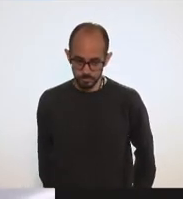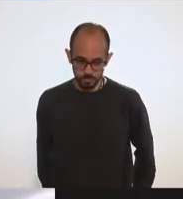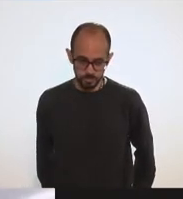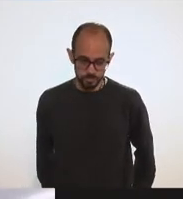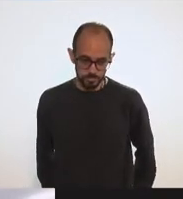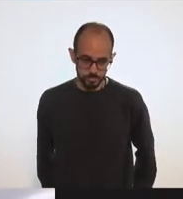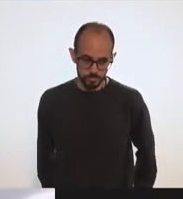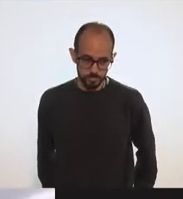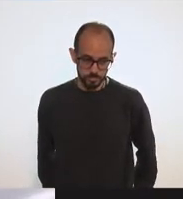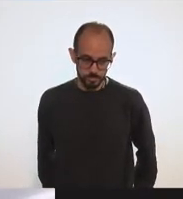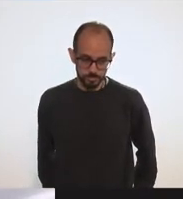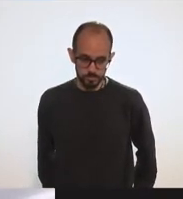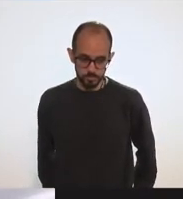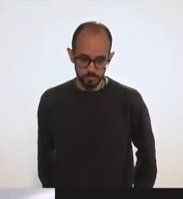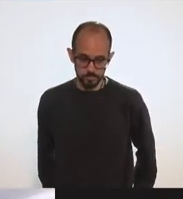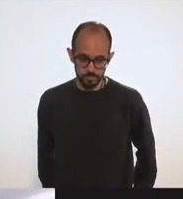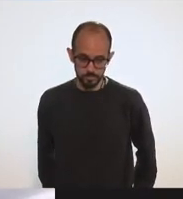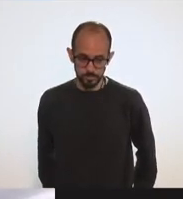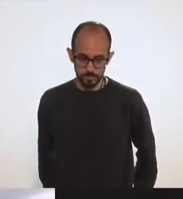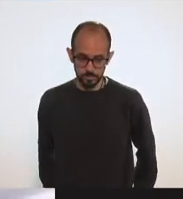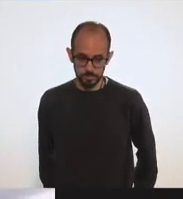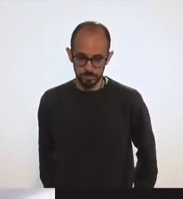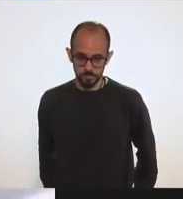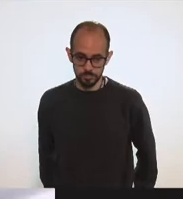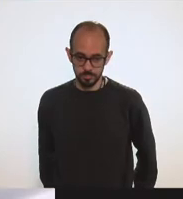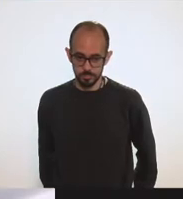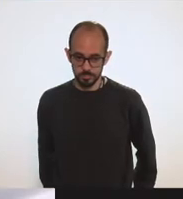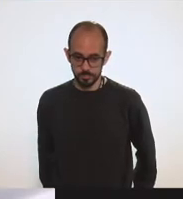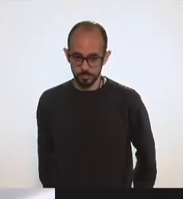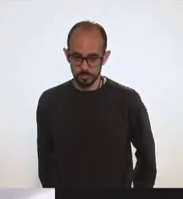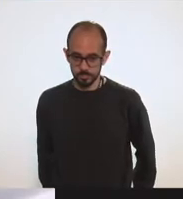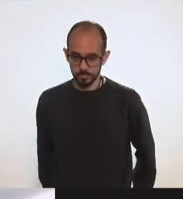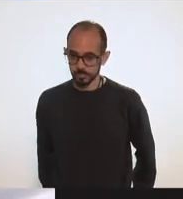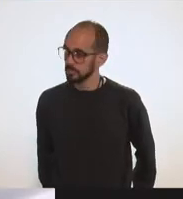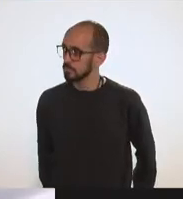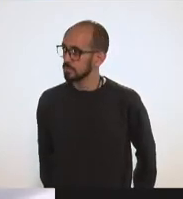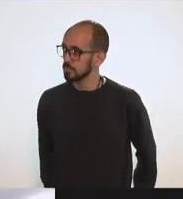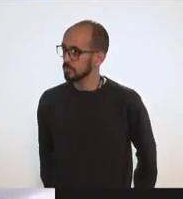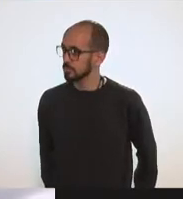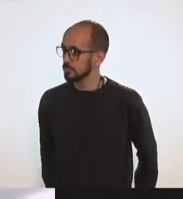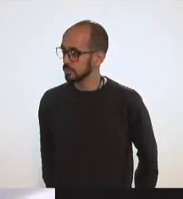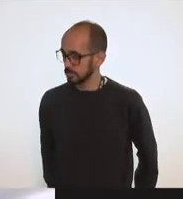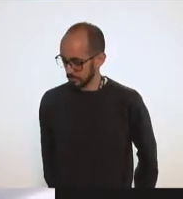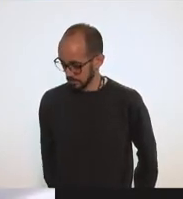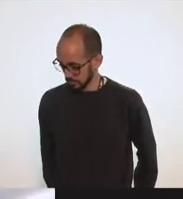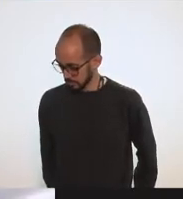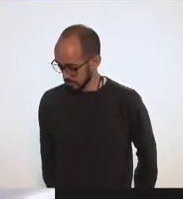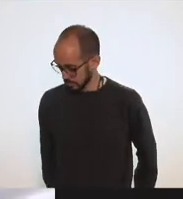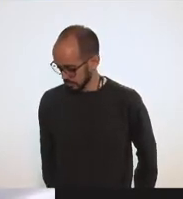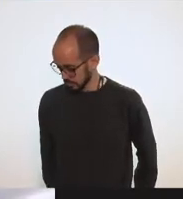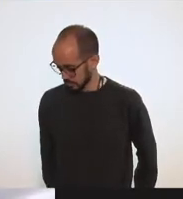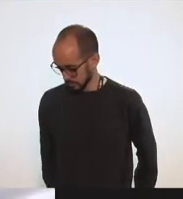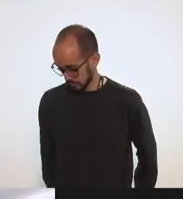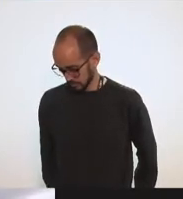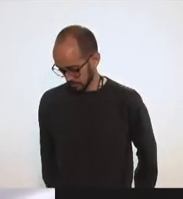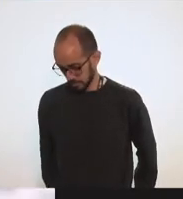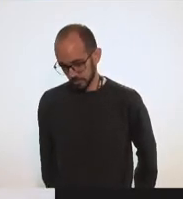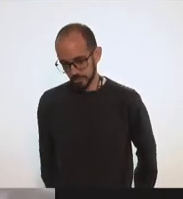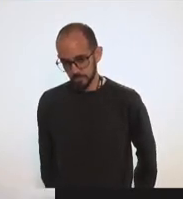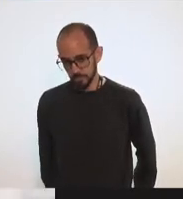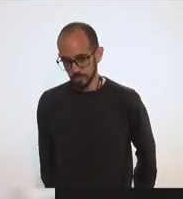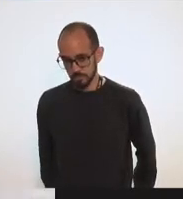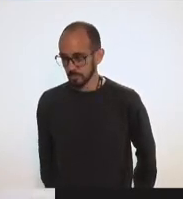grandes incêndios, e durante o período de conclusão, esse período de pandemia, em que os trabalhos ficaram obstaculizados, alguns incêndios de grande